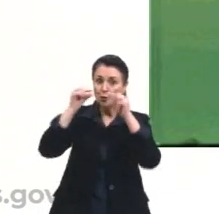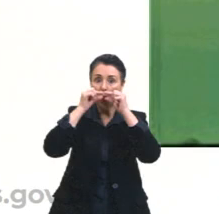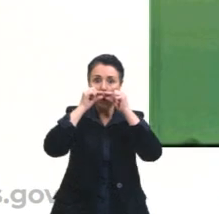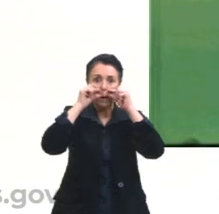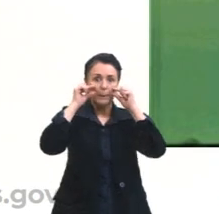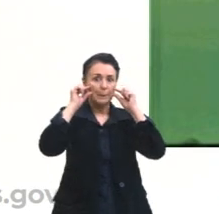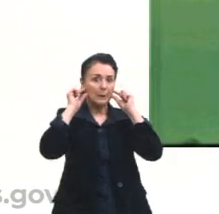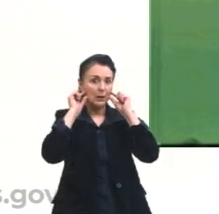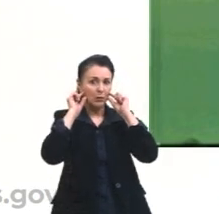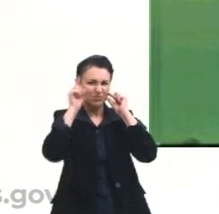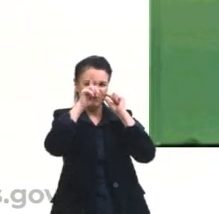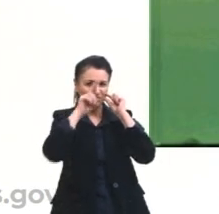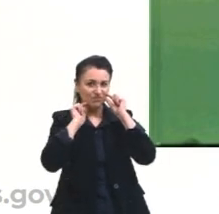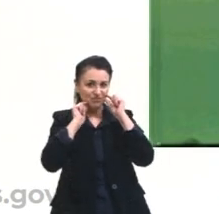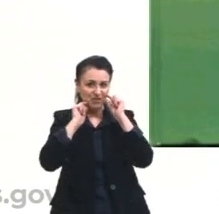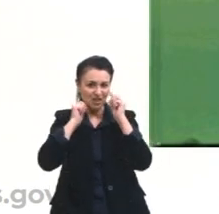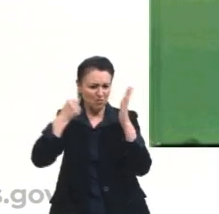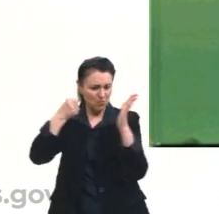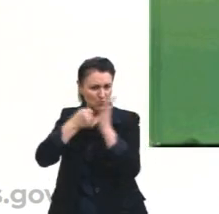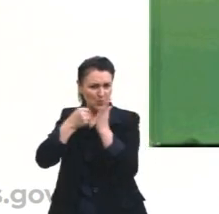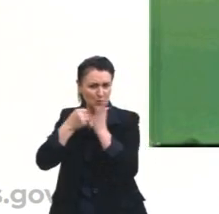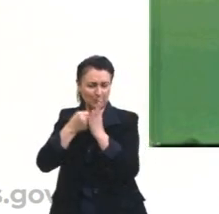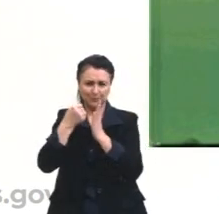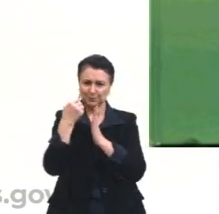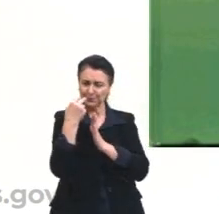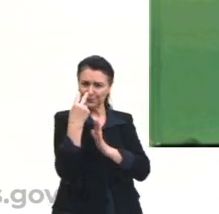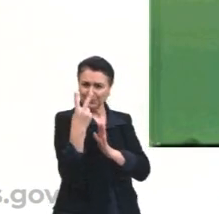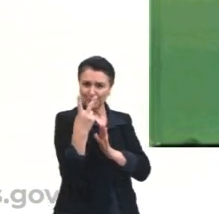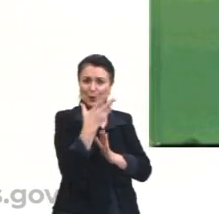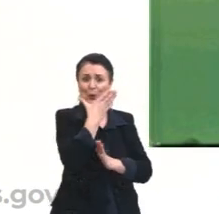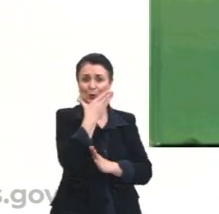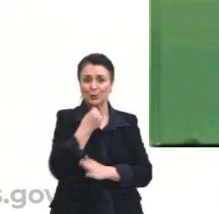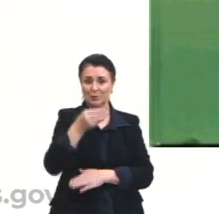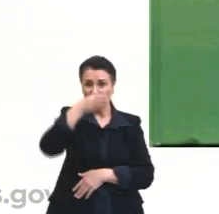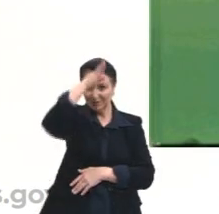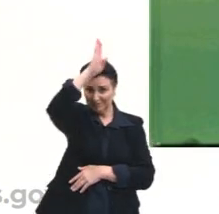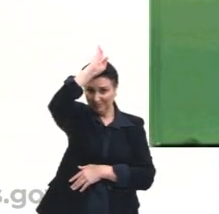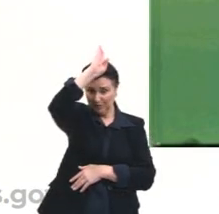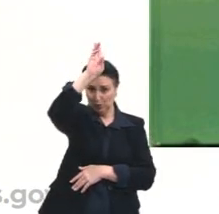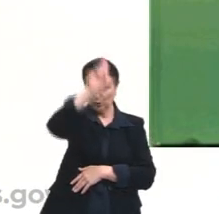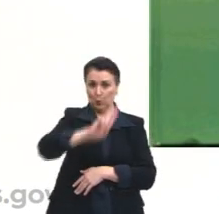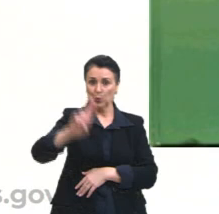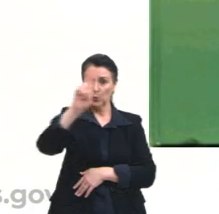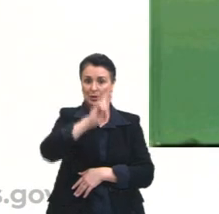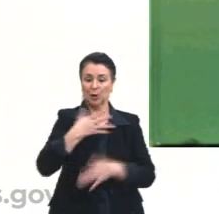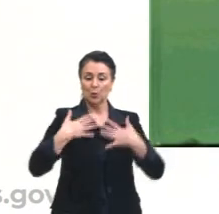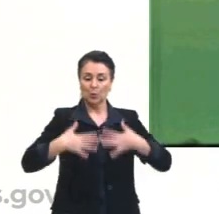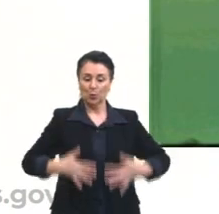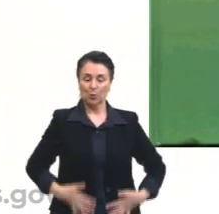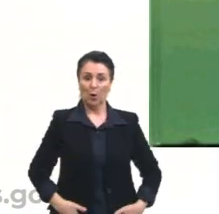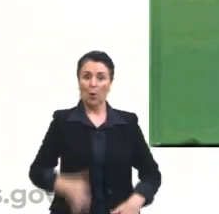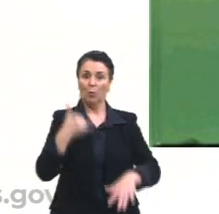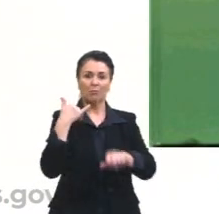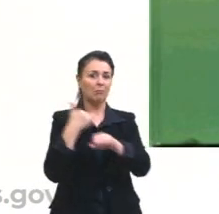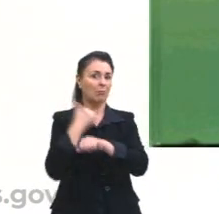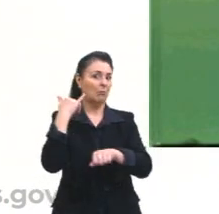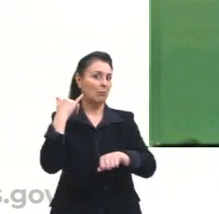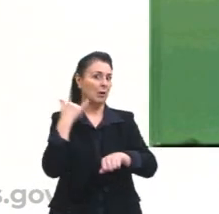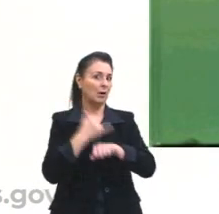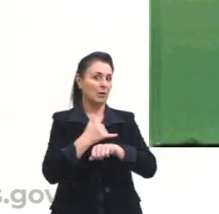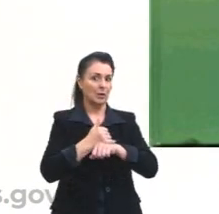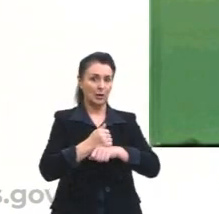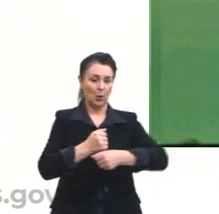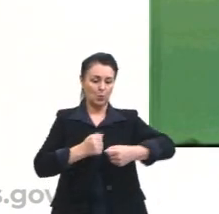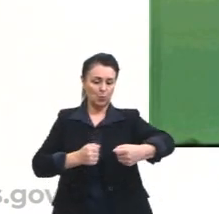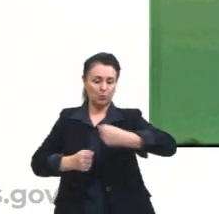loiro dando um soco em dois legionários Romanos né que estão vestindo armaduras pesadas estão importando lança